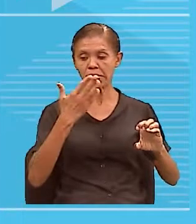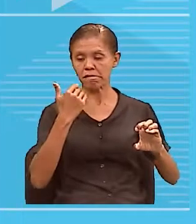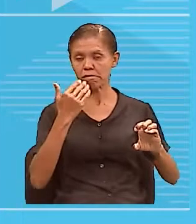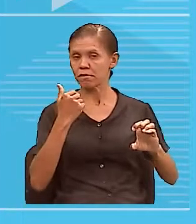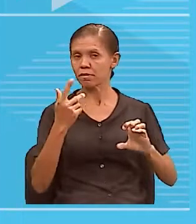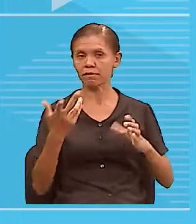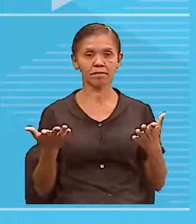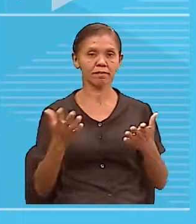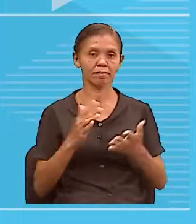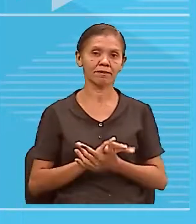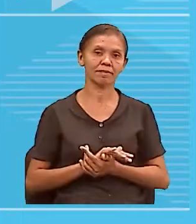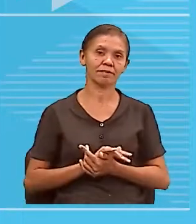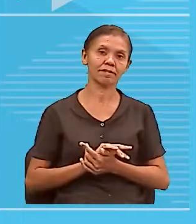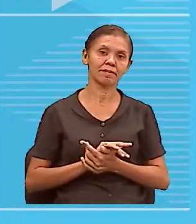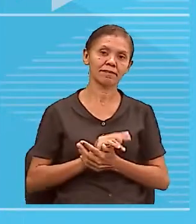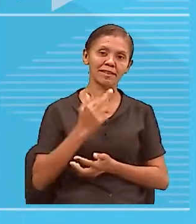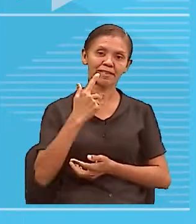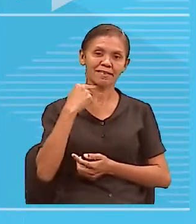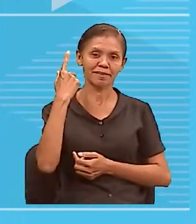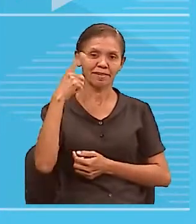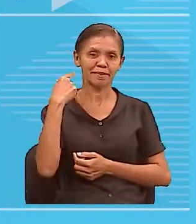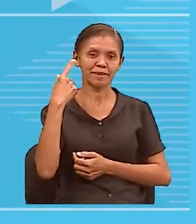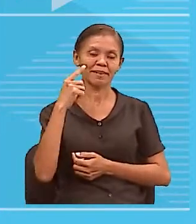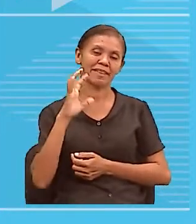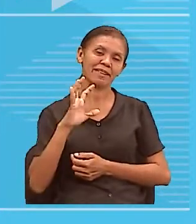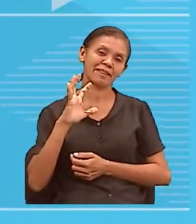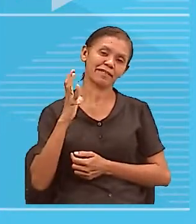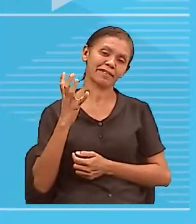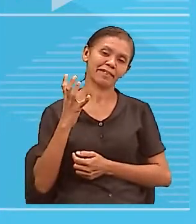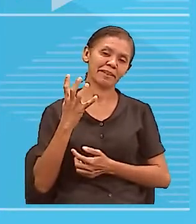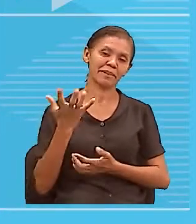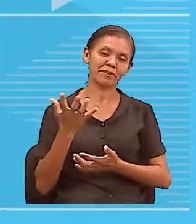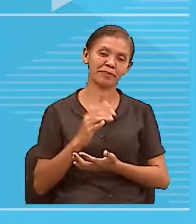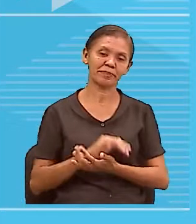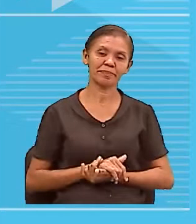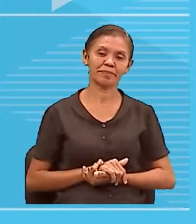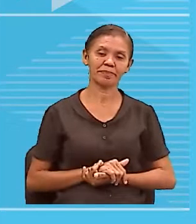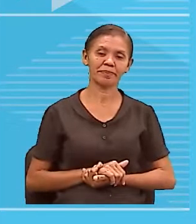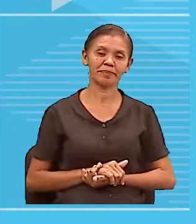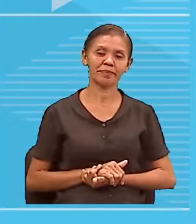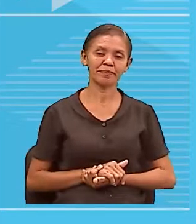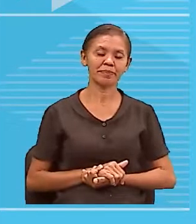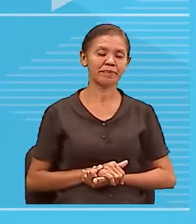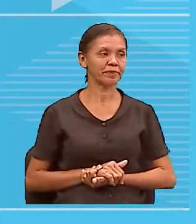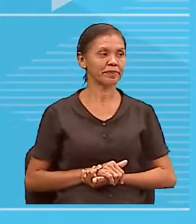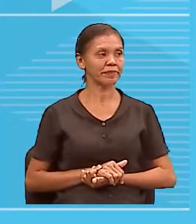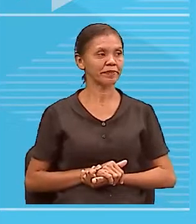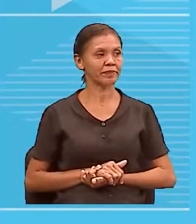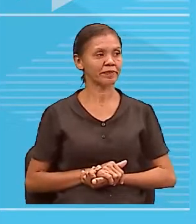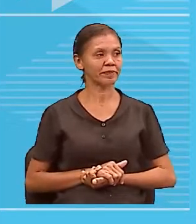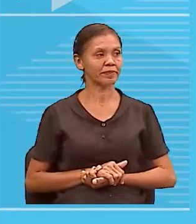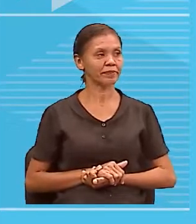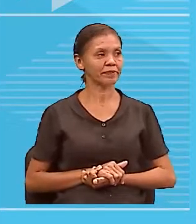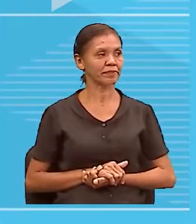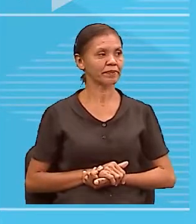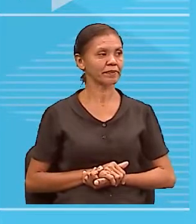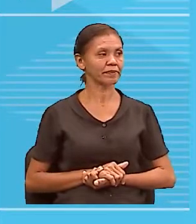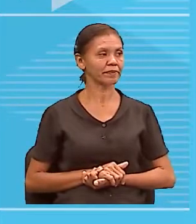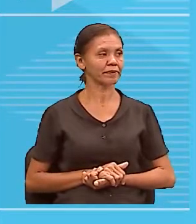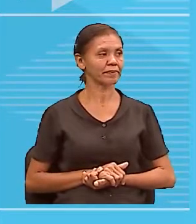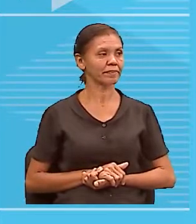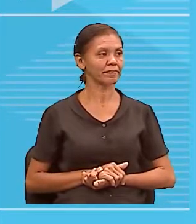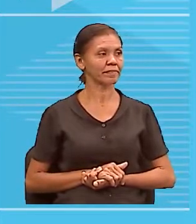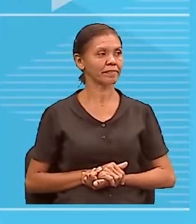língua espanhola na meus queridos meninos e meninas de cutículas